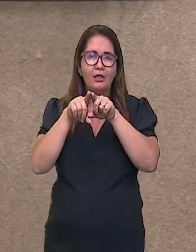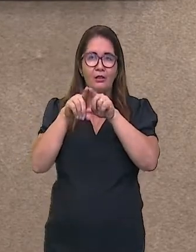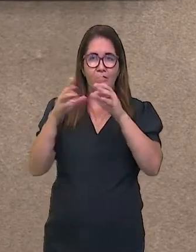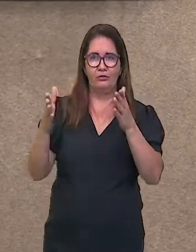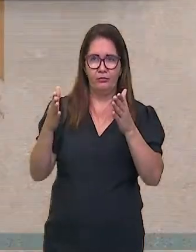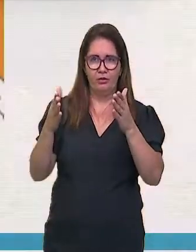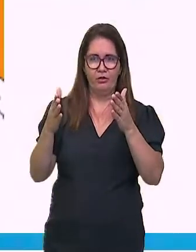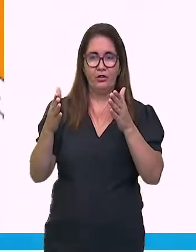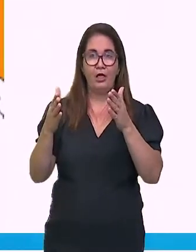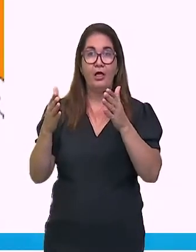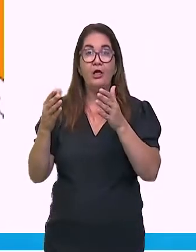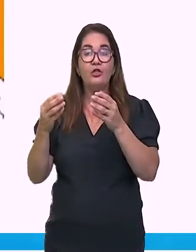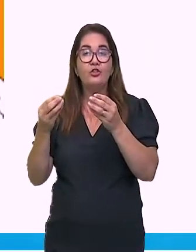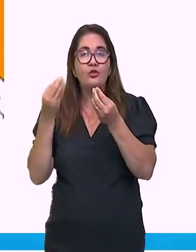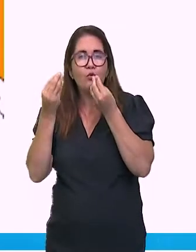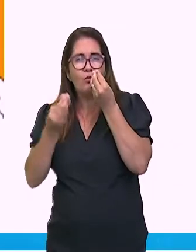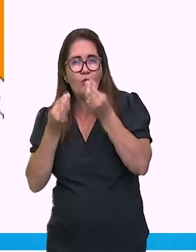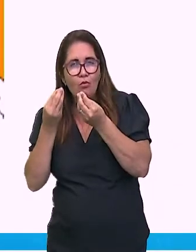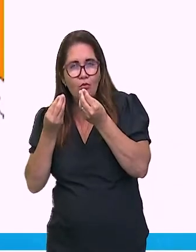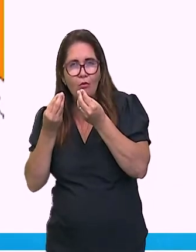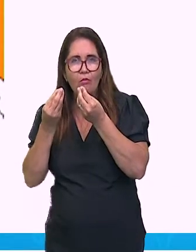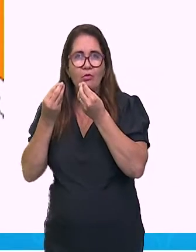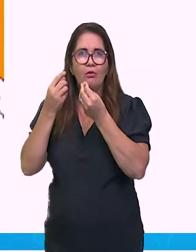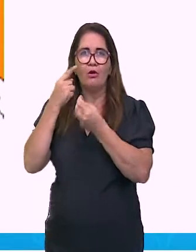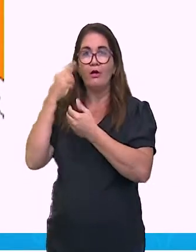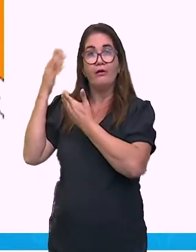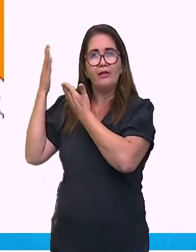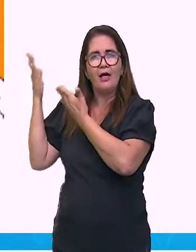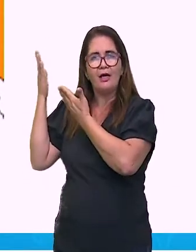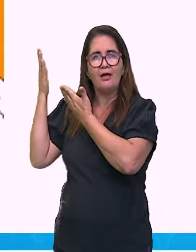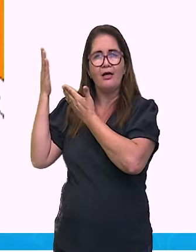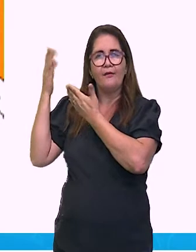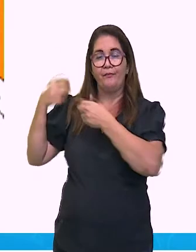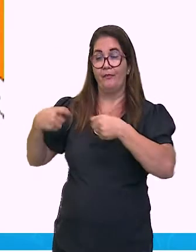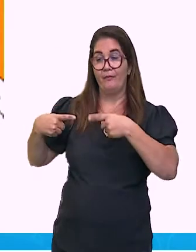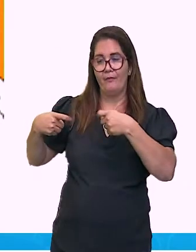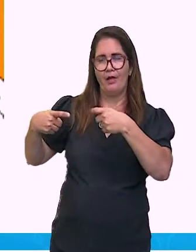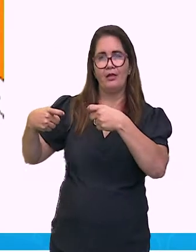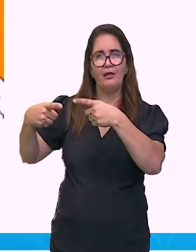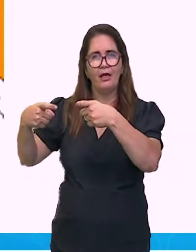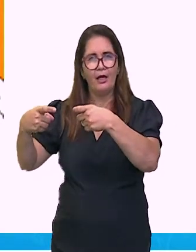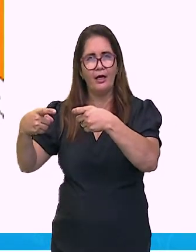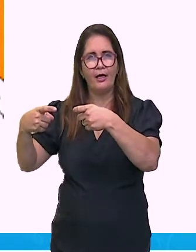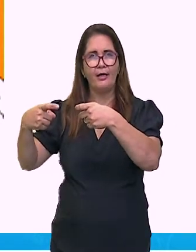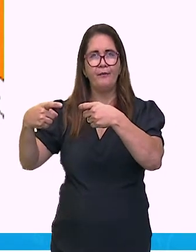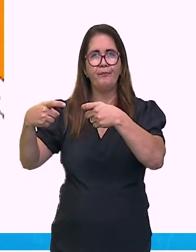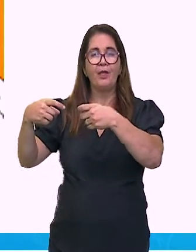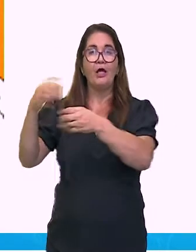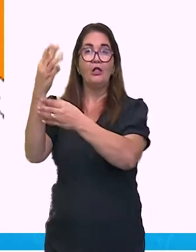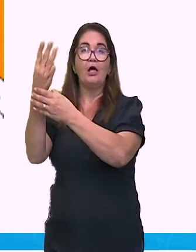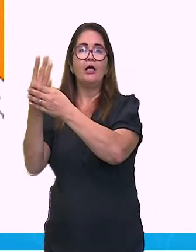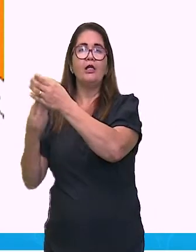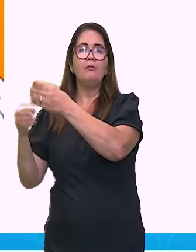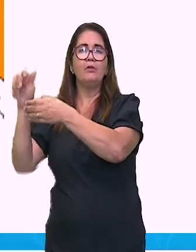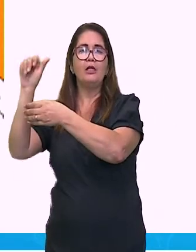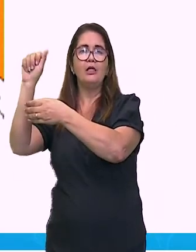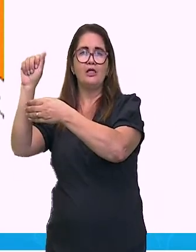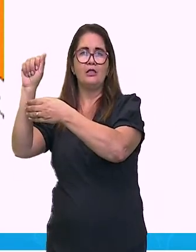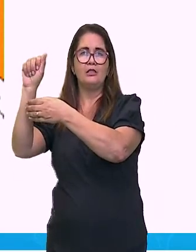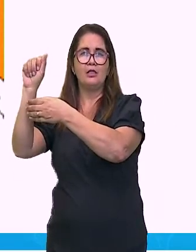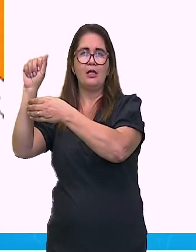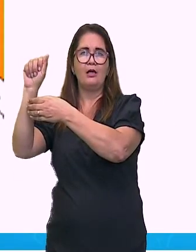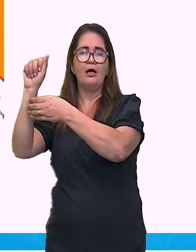das frentes de guerra do lado da Tríplice Aliança e da Tríplice Entente, eles foram